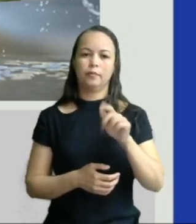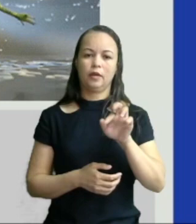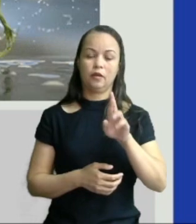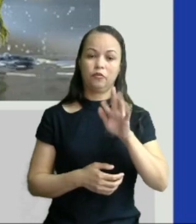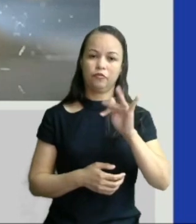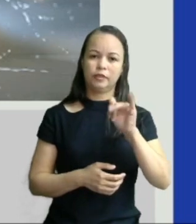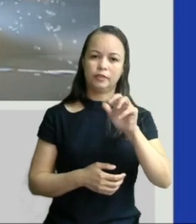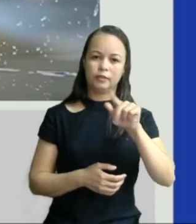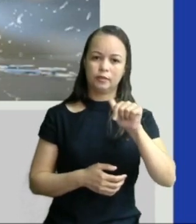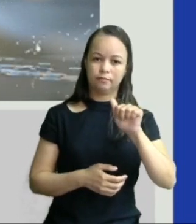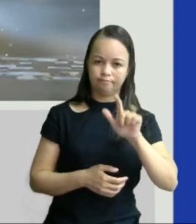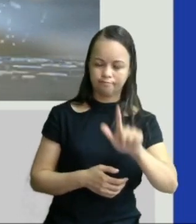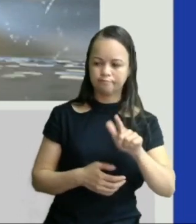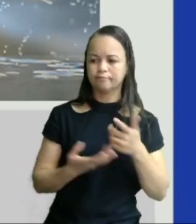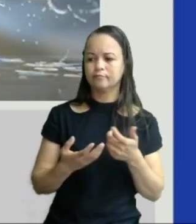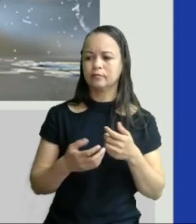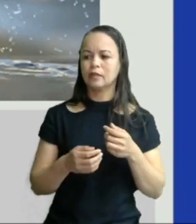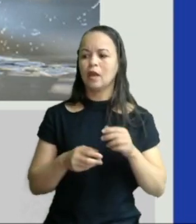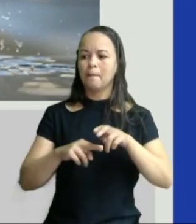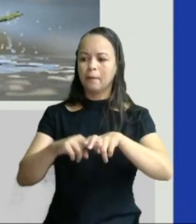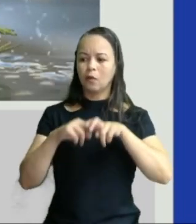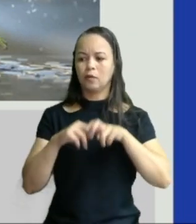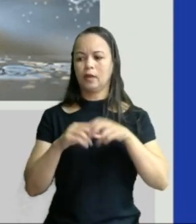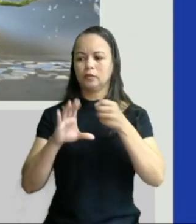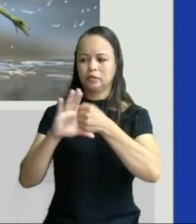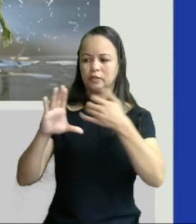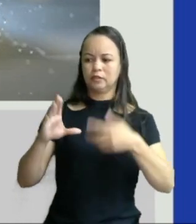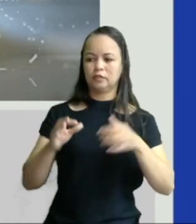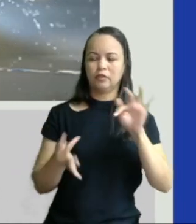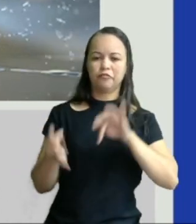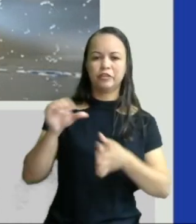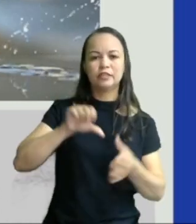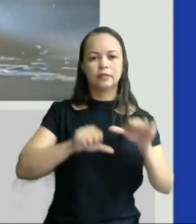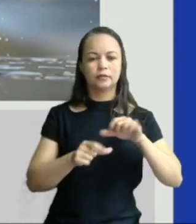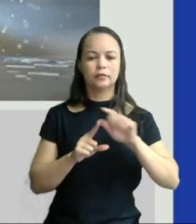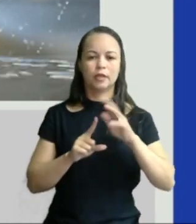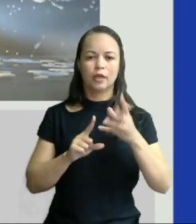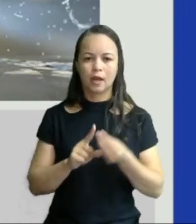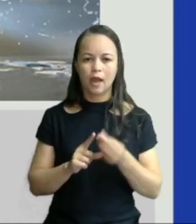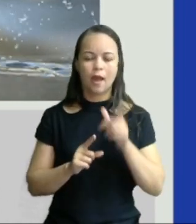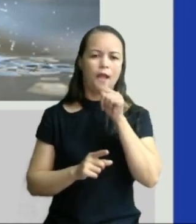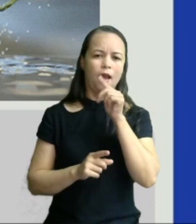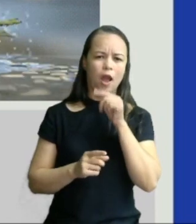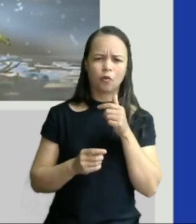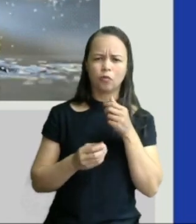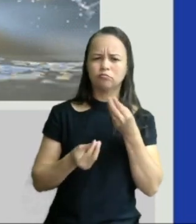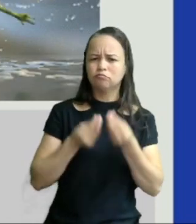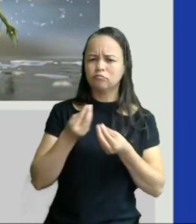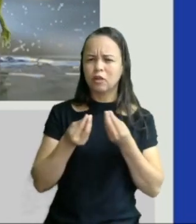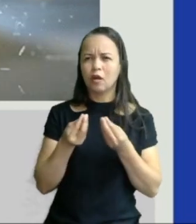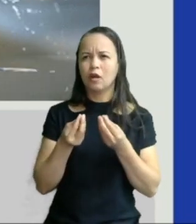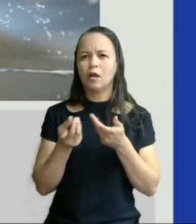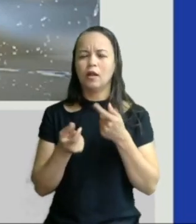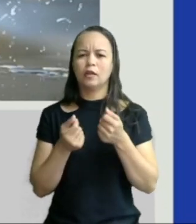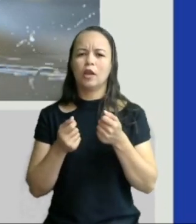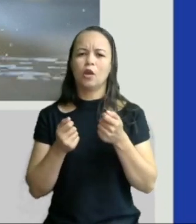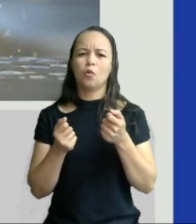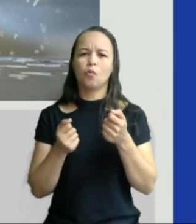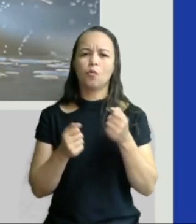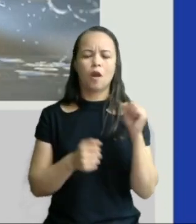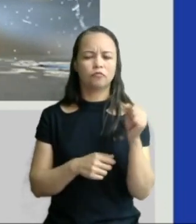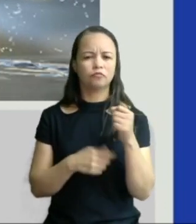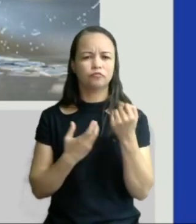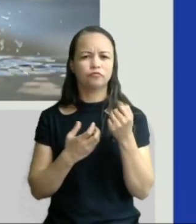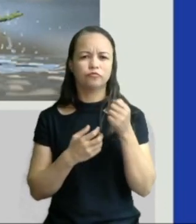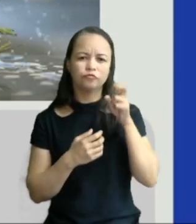físicas e químicas da água, forma-se uma tensão superficial. O que é isso? É uma força capaz de manter